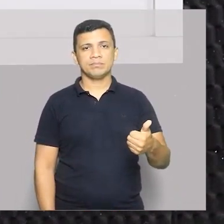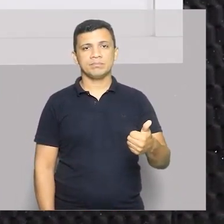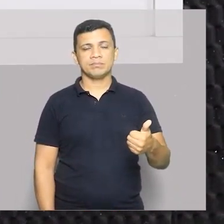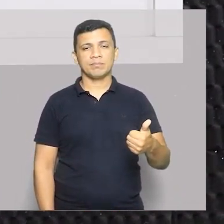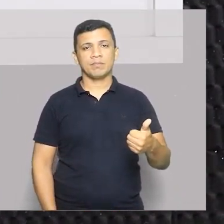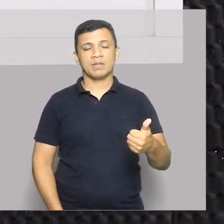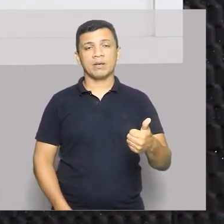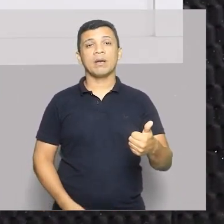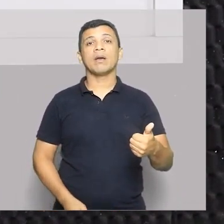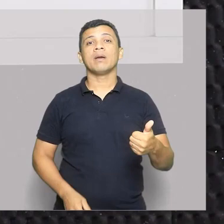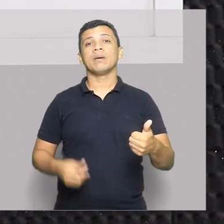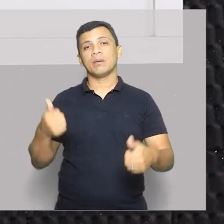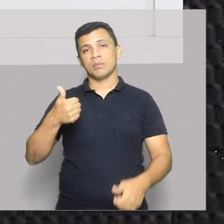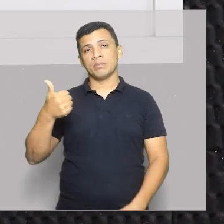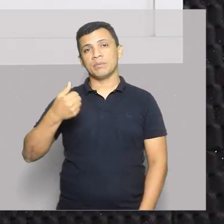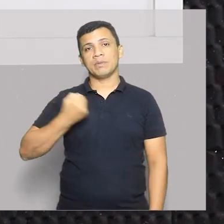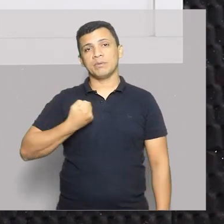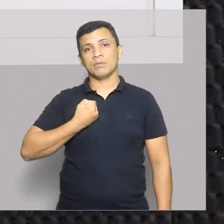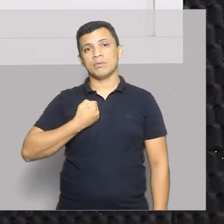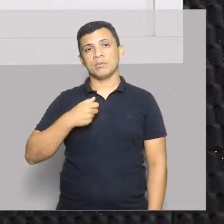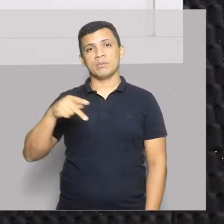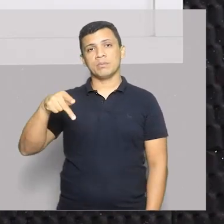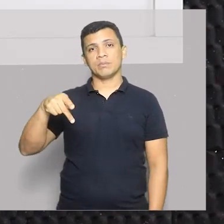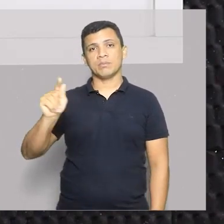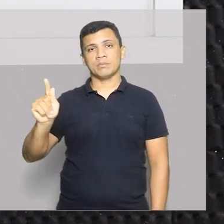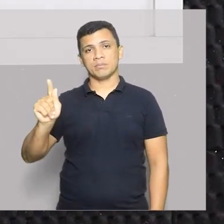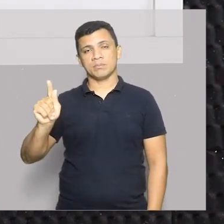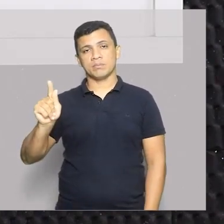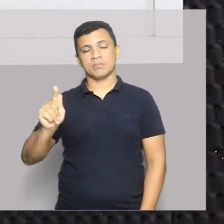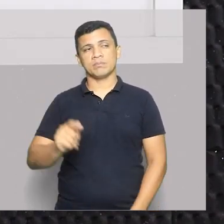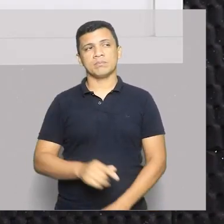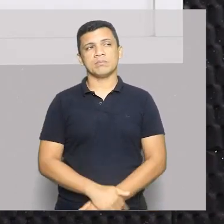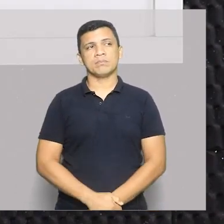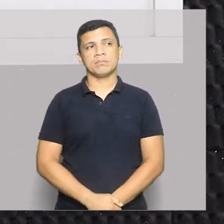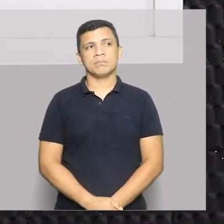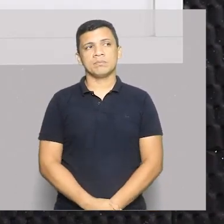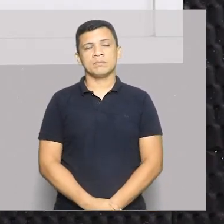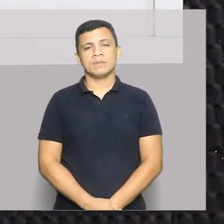representa o primeiro termo da PG, primeiro